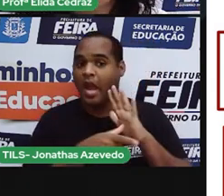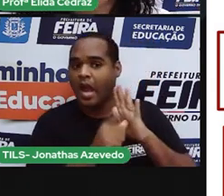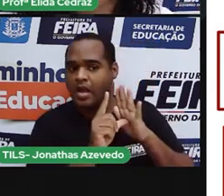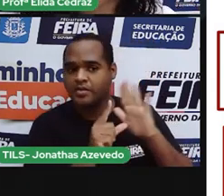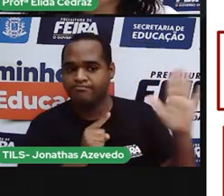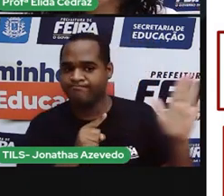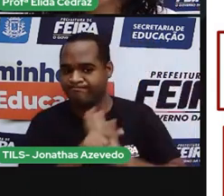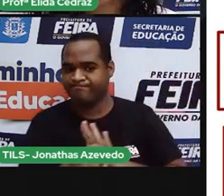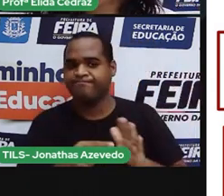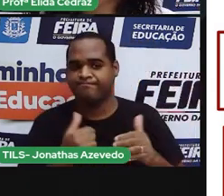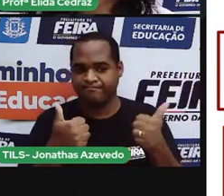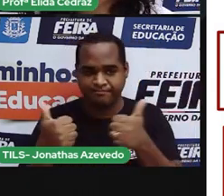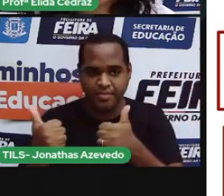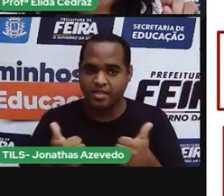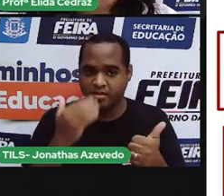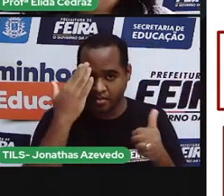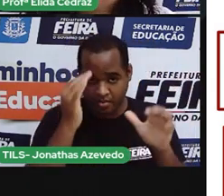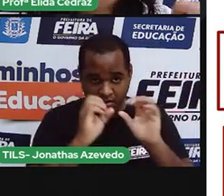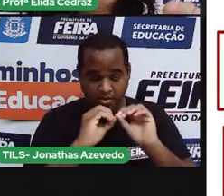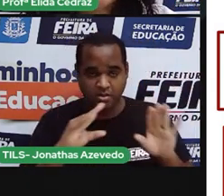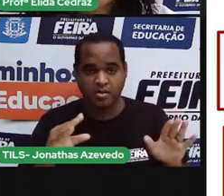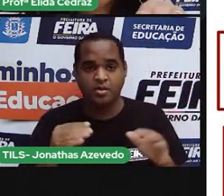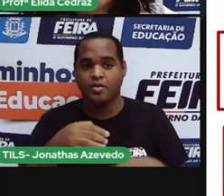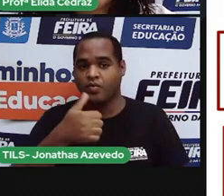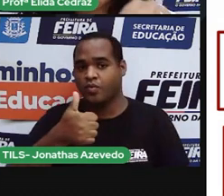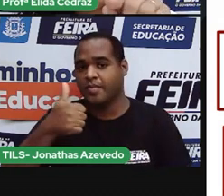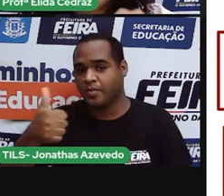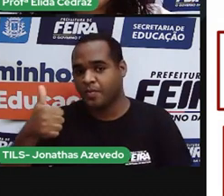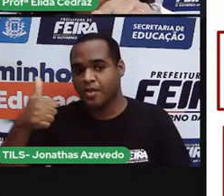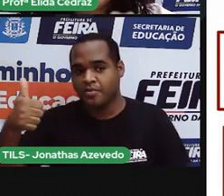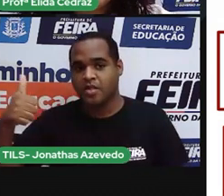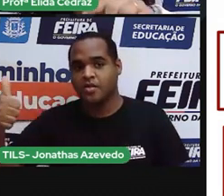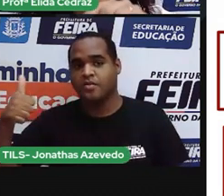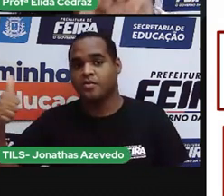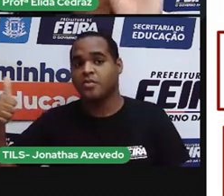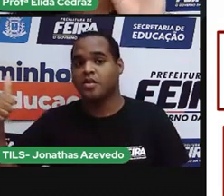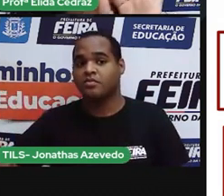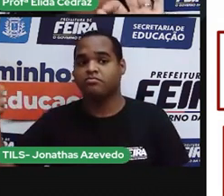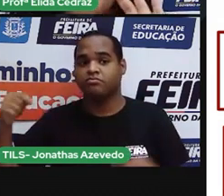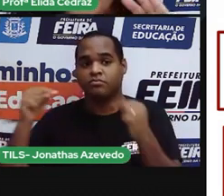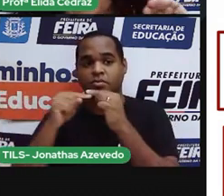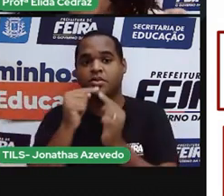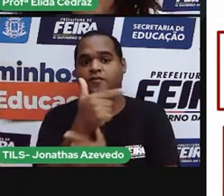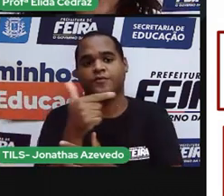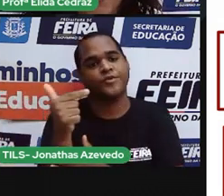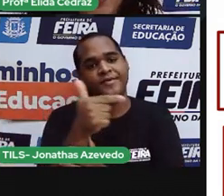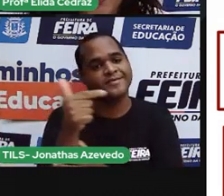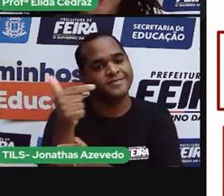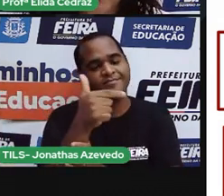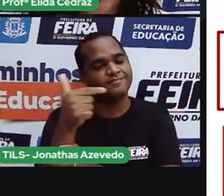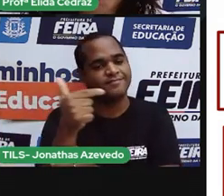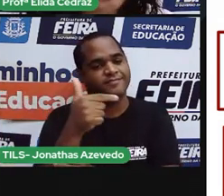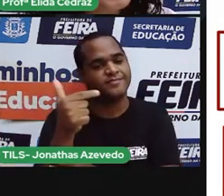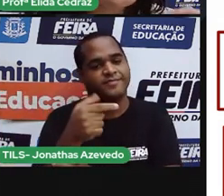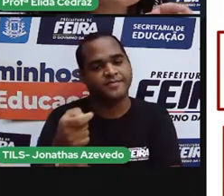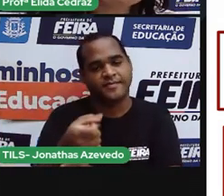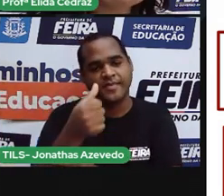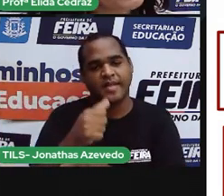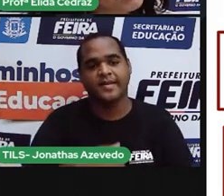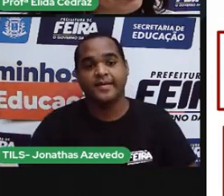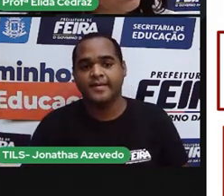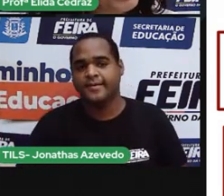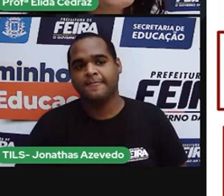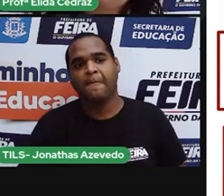pergunta. Então, 1 mais 1 mais 1 mais 1 mais 1 mais 1, deu 22 bolinhas. É